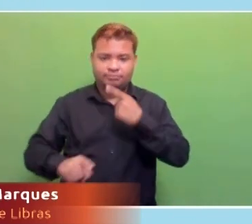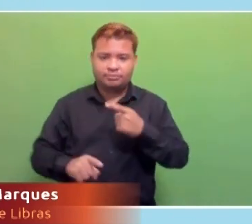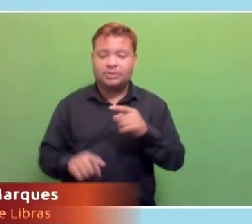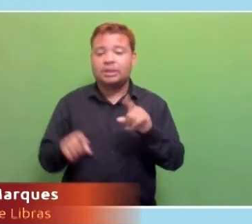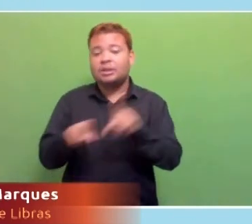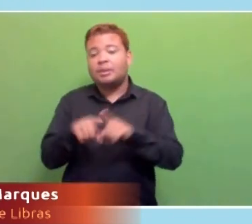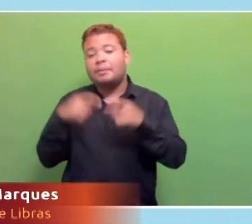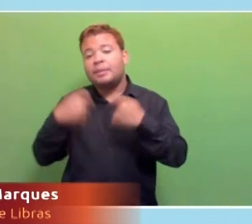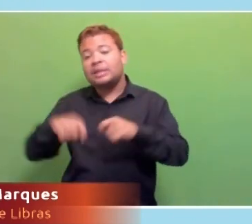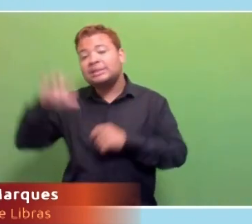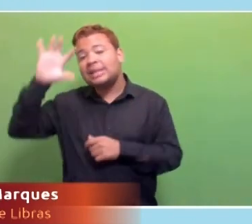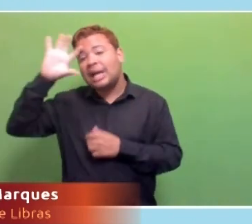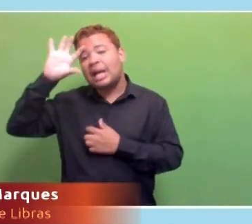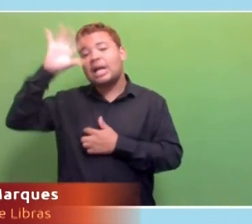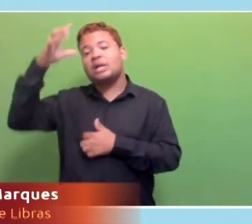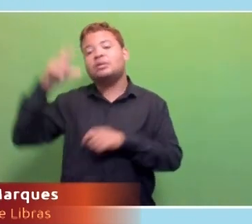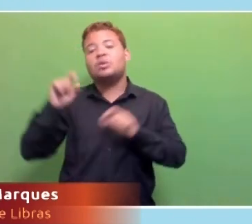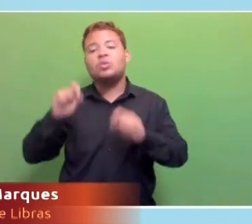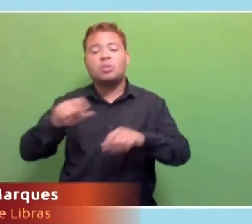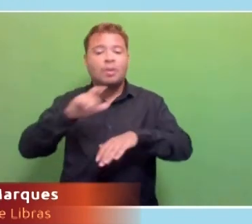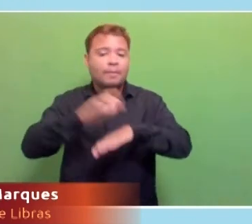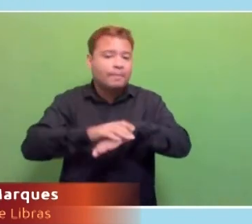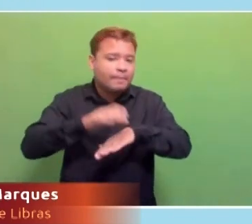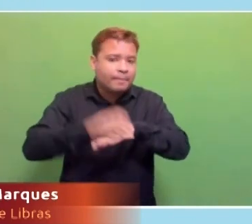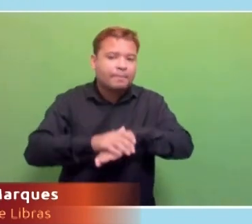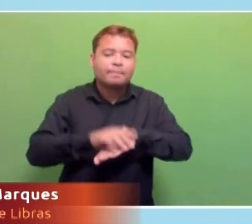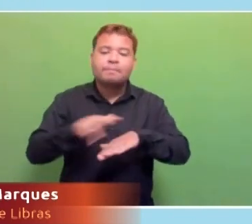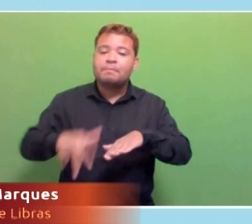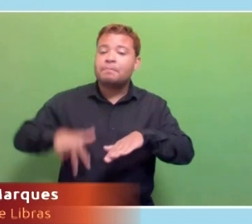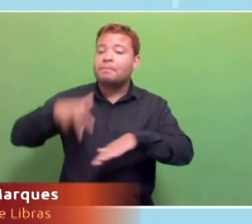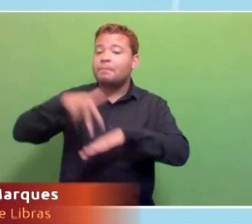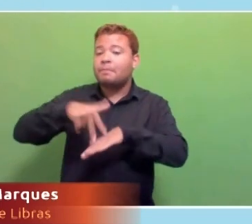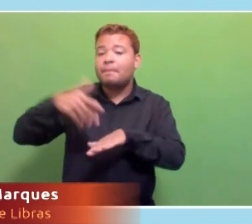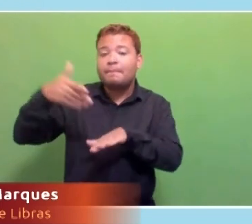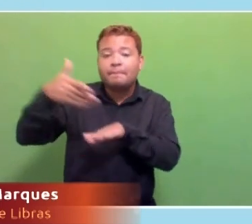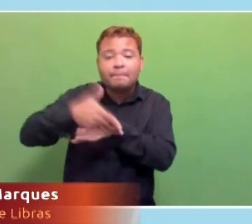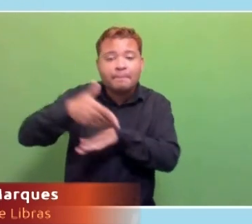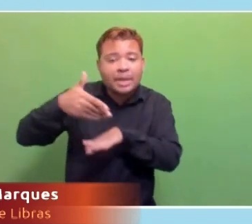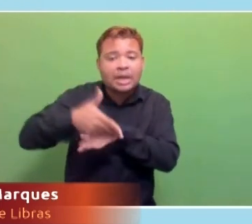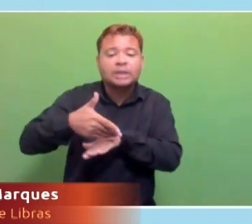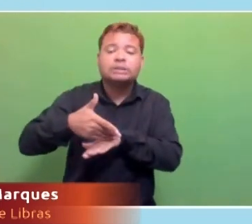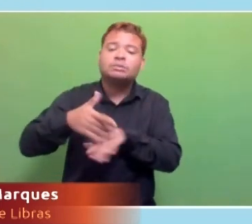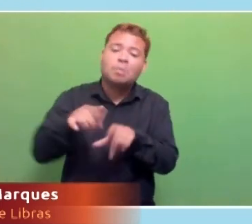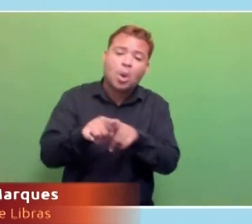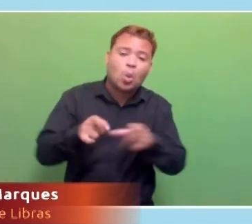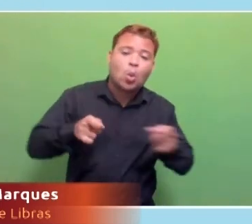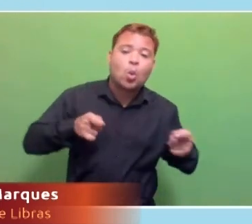daquela que é a efetiva presença, efetivo controle